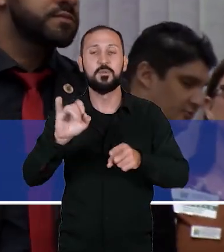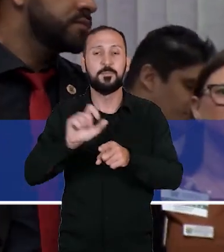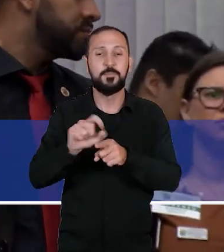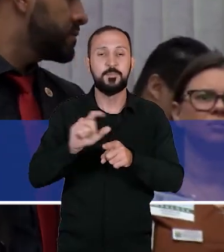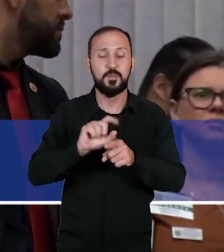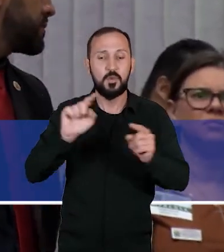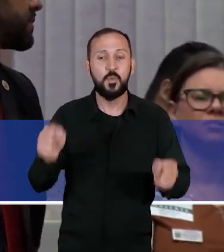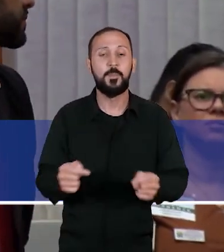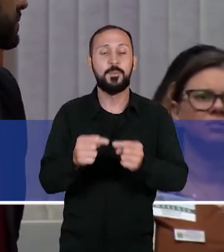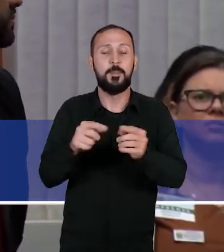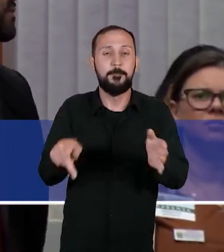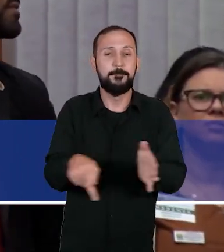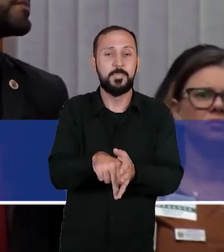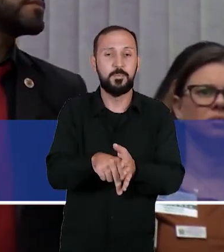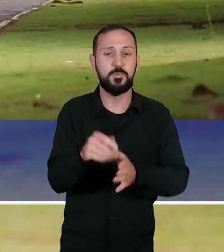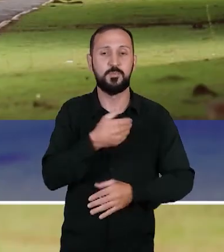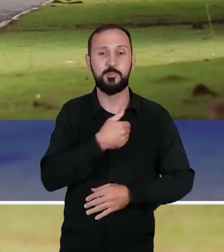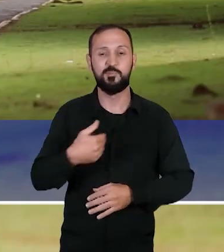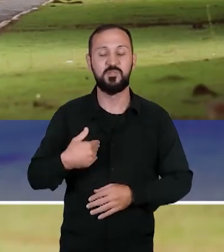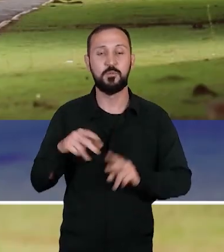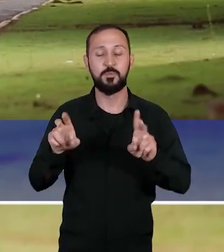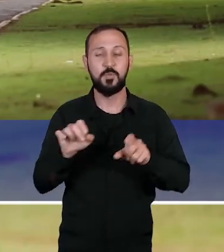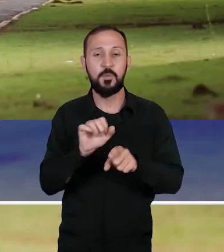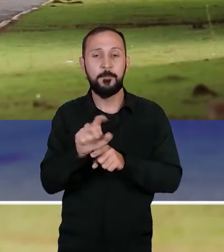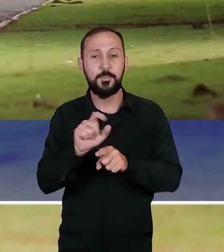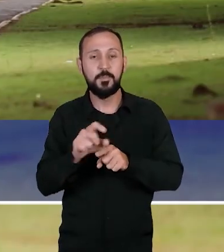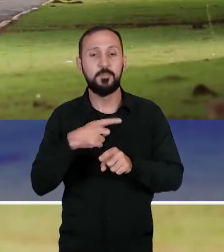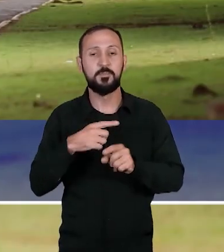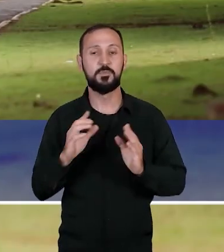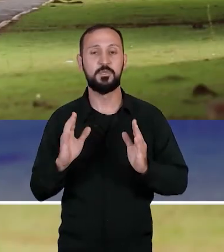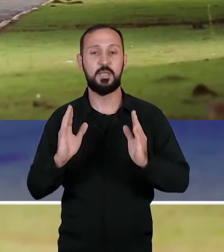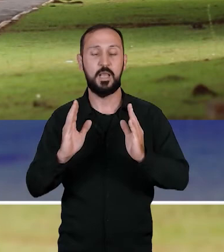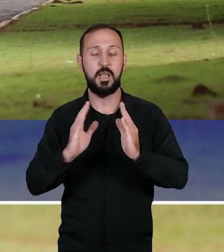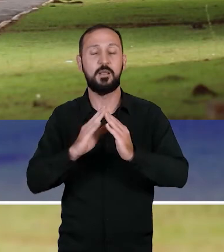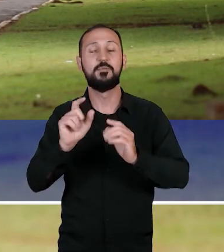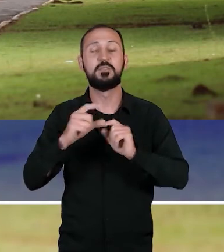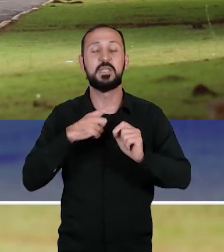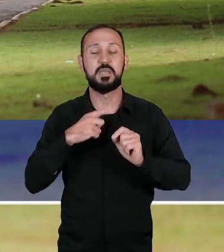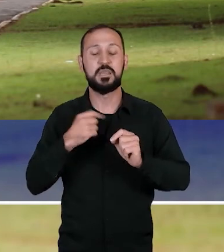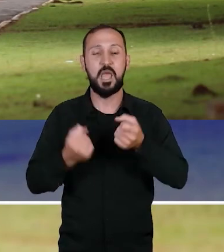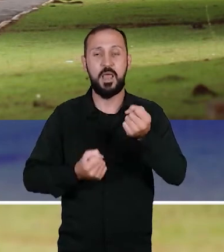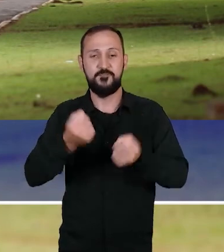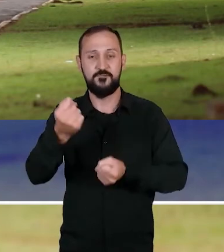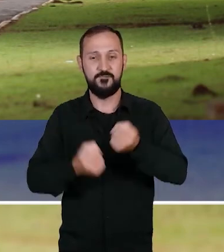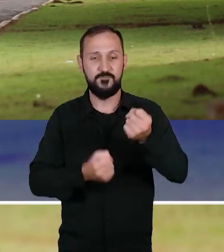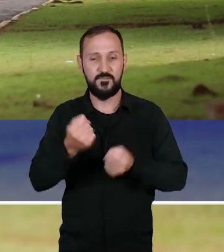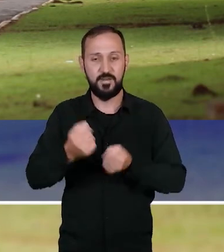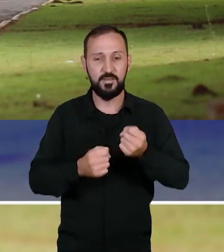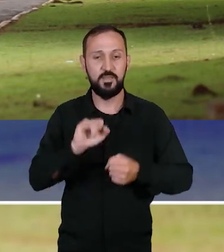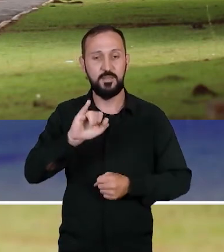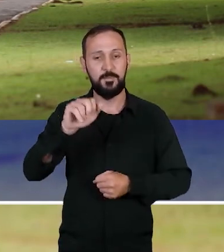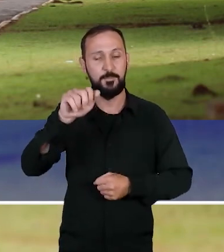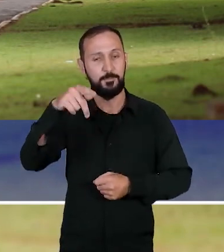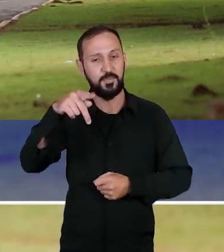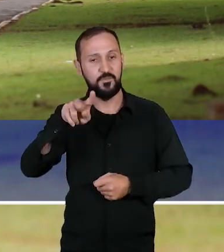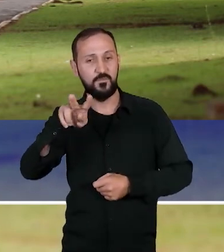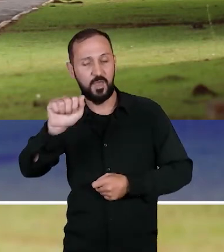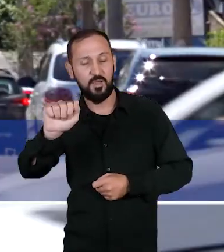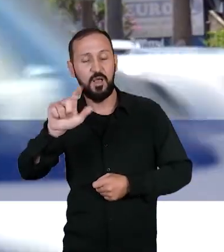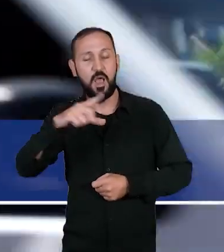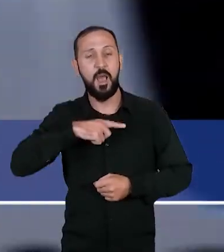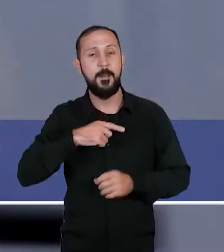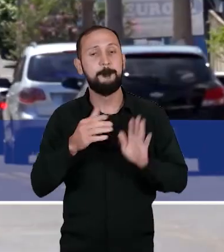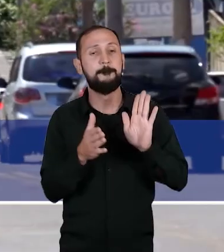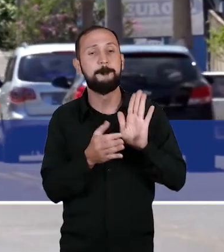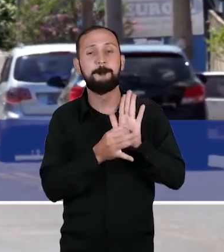os tributos de competência do Estado acerca do Imposto sobre Propriedade de Veículos Automotores, ou IPVA.